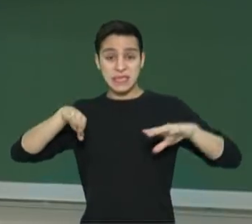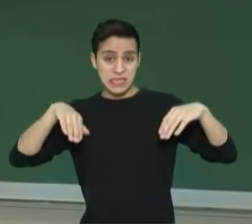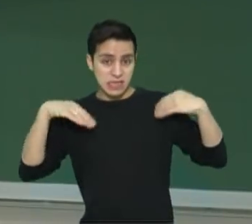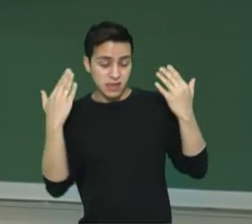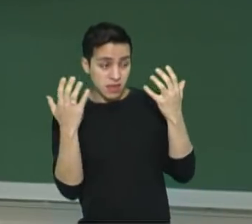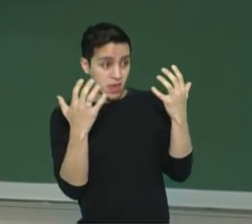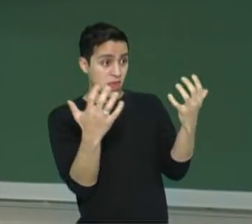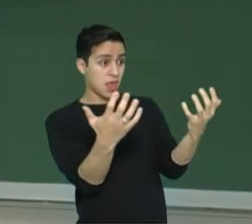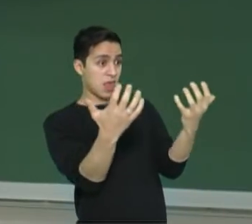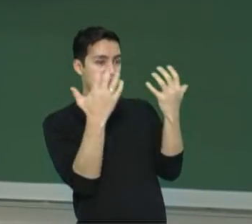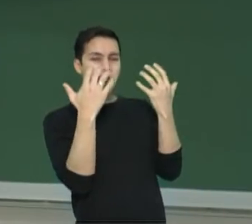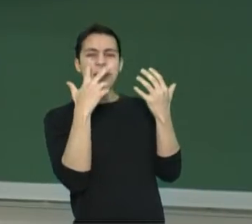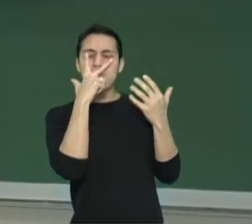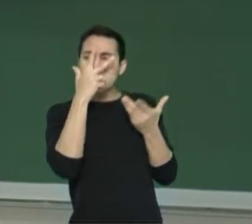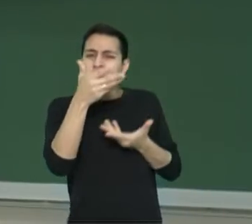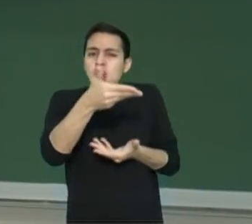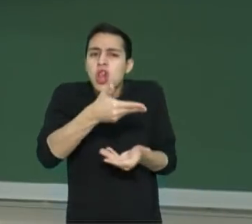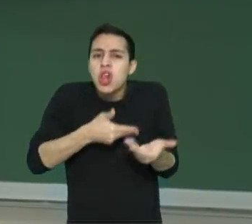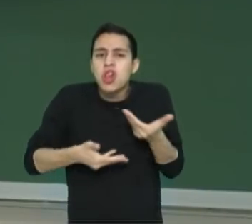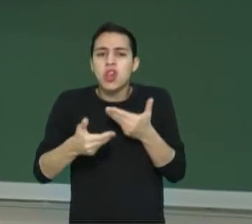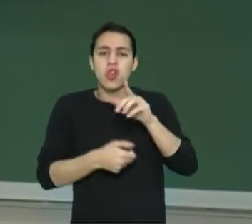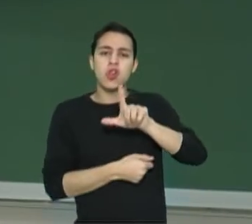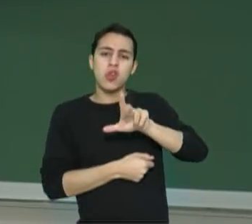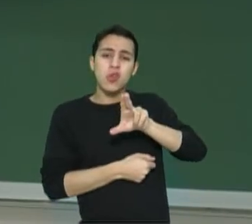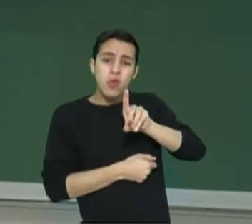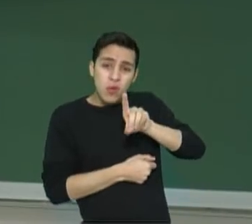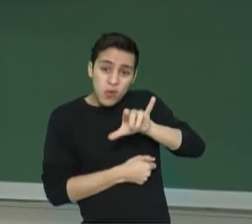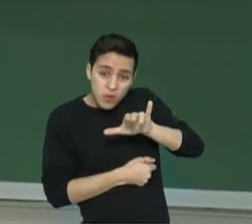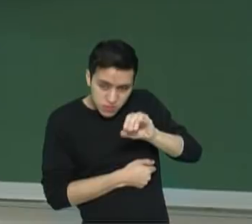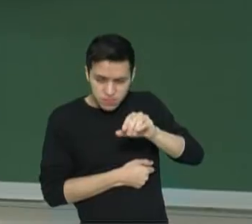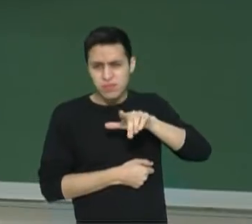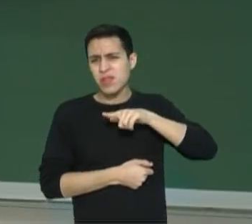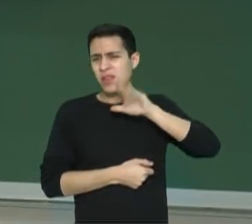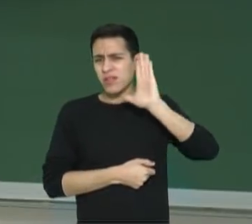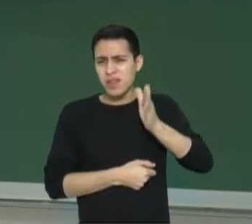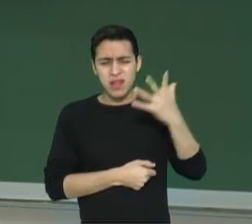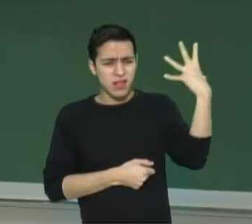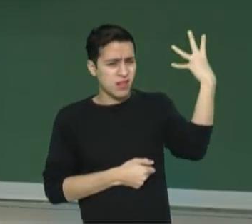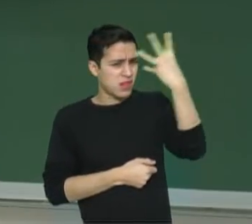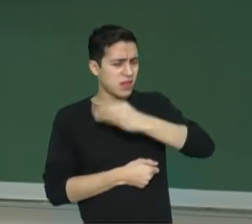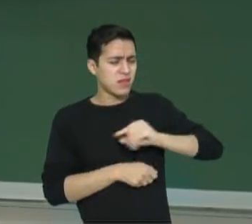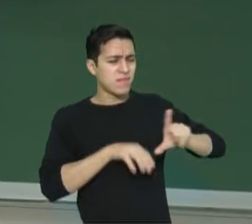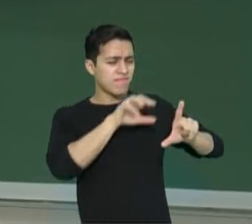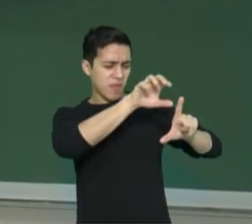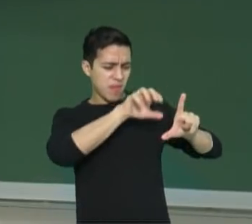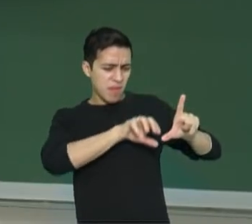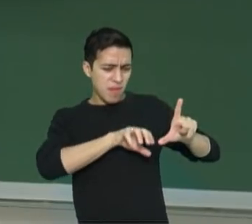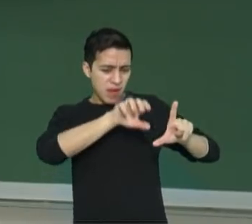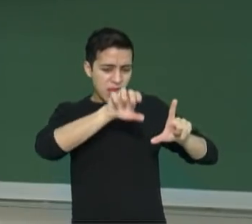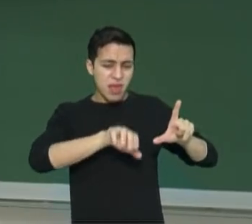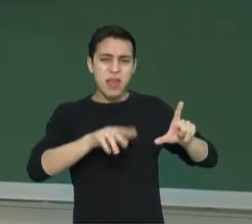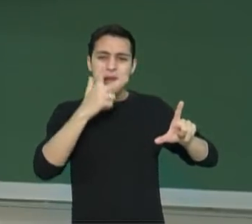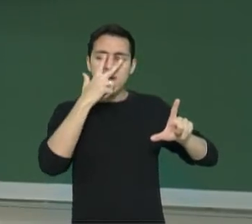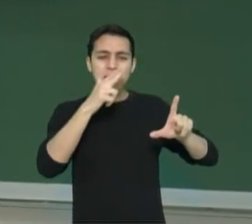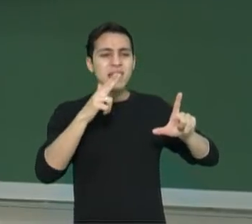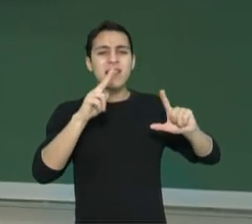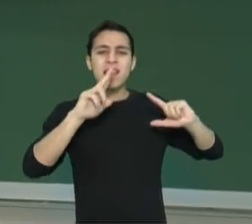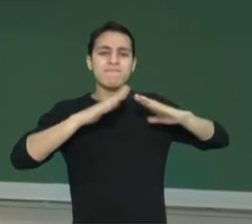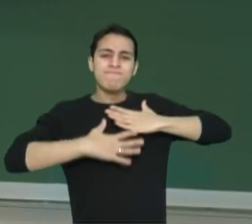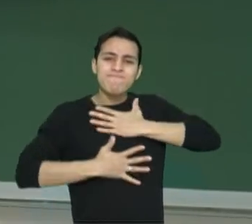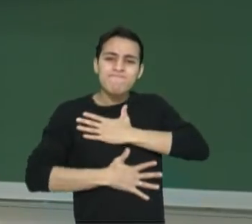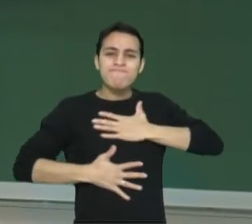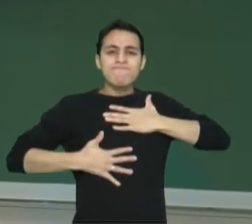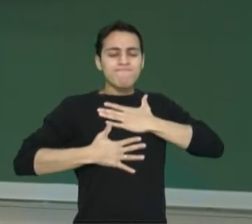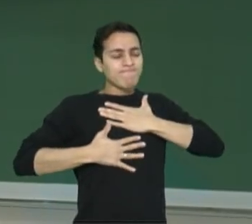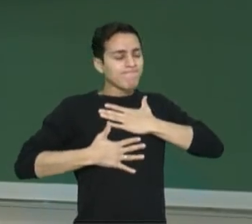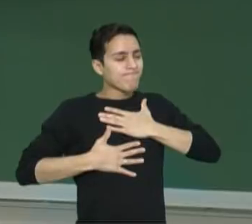atração, esse lúdico, eu diria até que é lúdico. Tem infográficos tão lindos que eles chegam a te divertir,